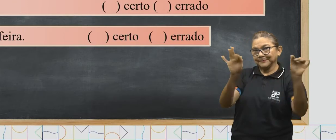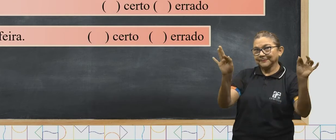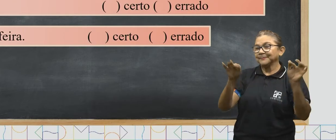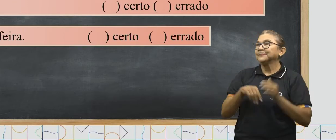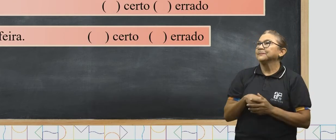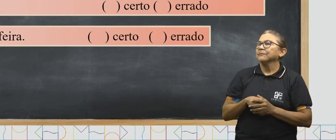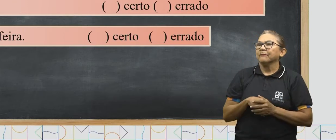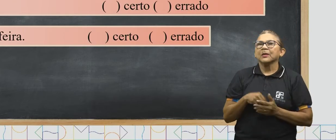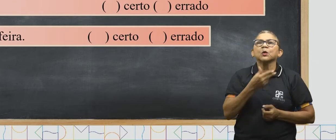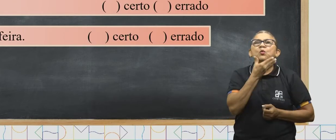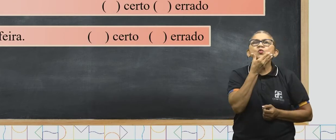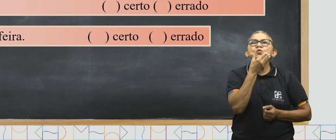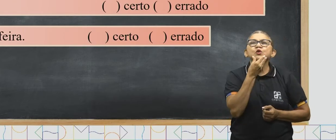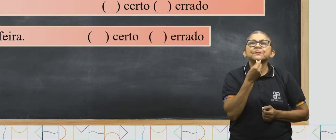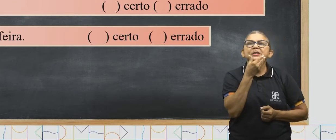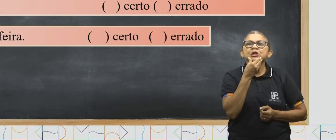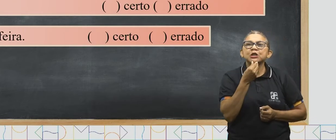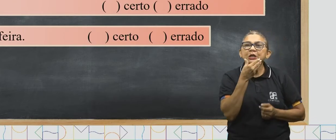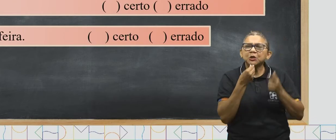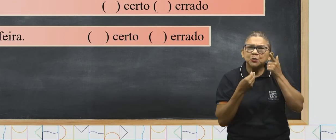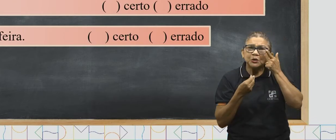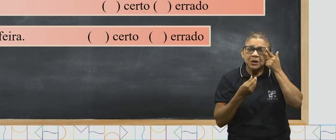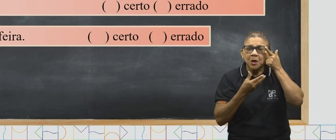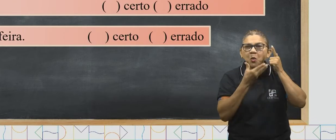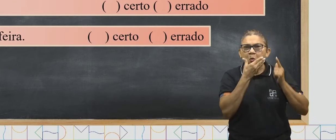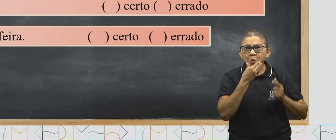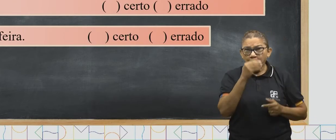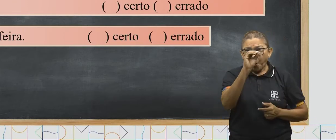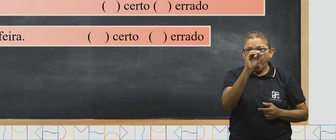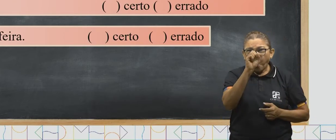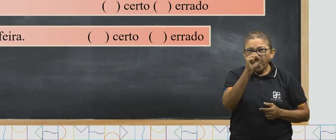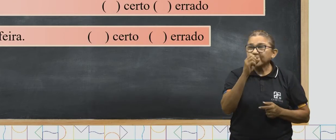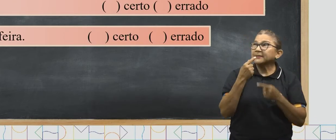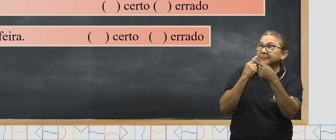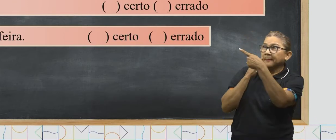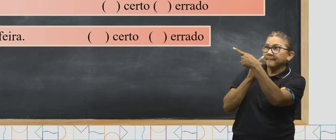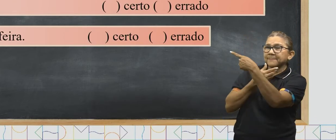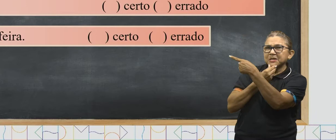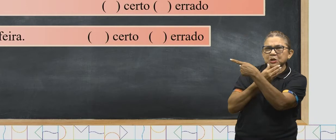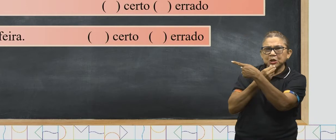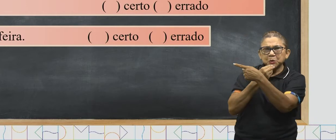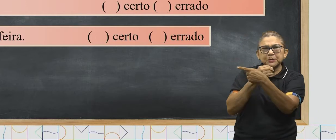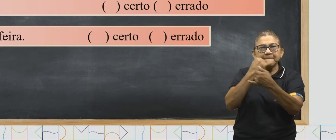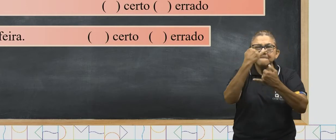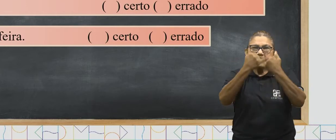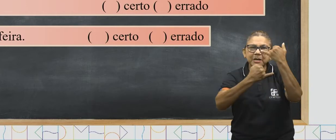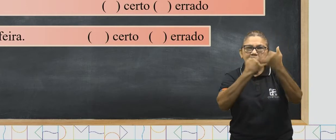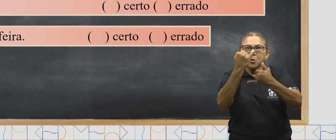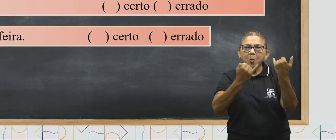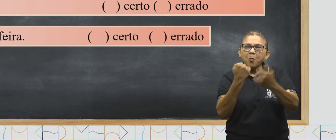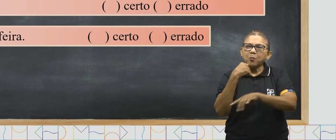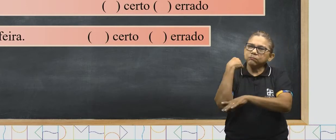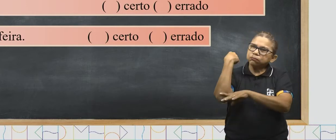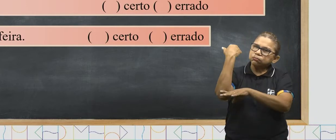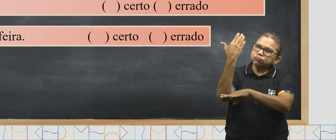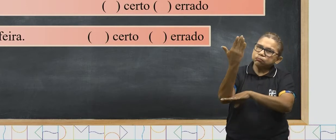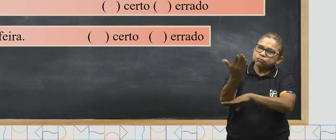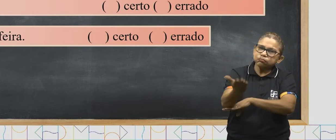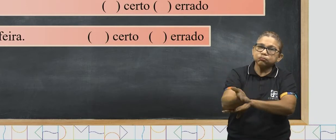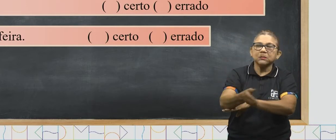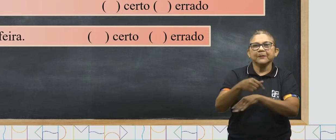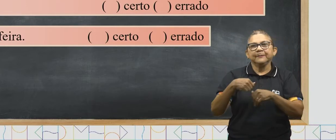Os meninos brincou com a bola a tarde toda. aluno e aluna.